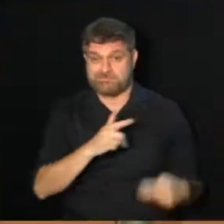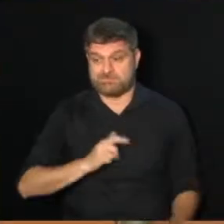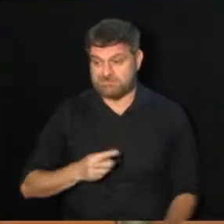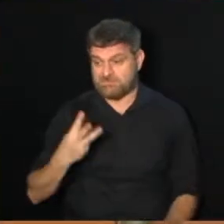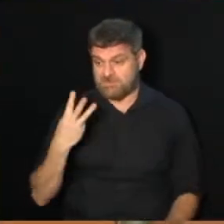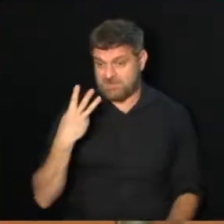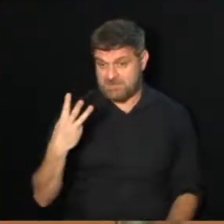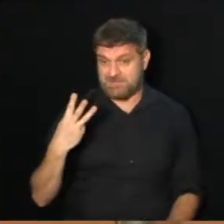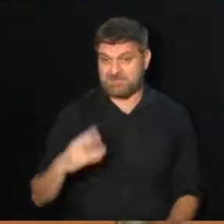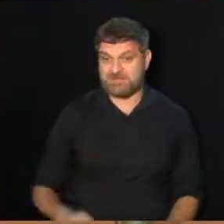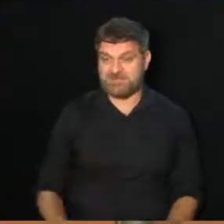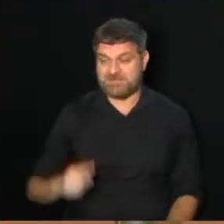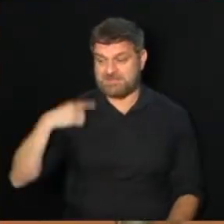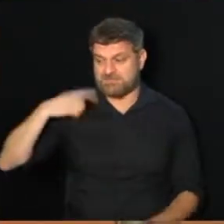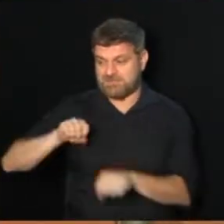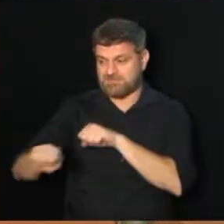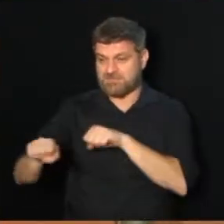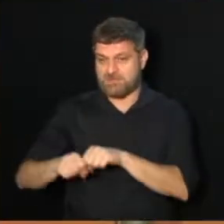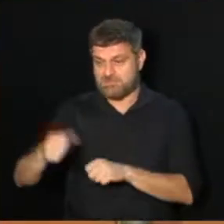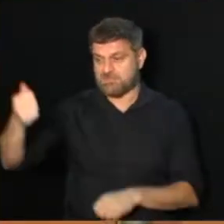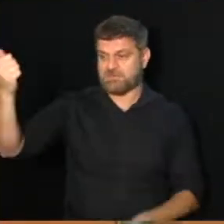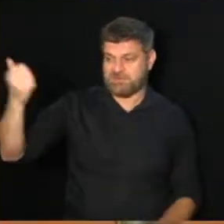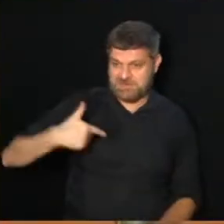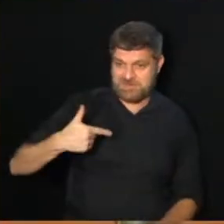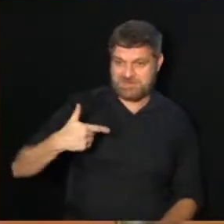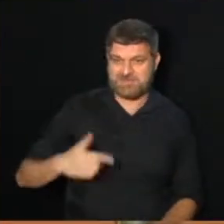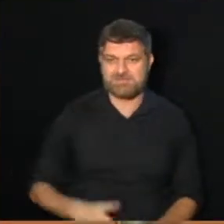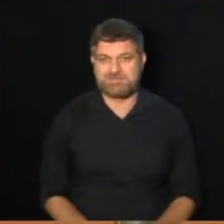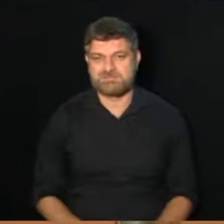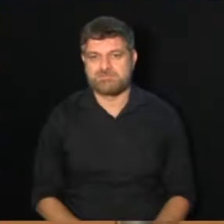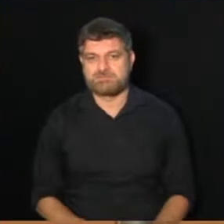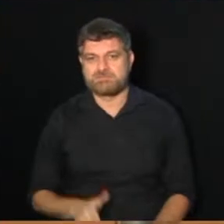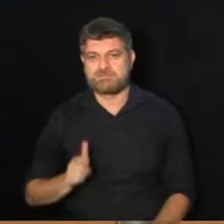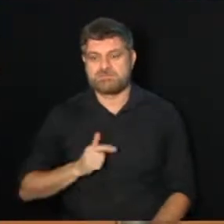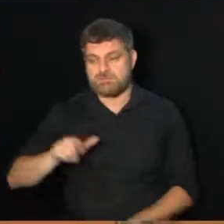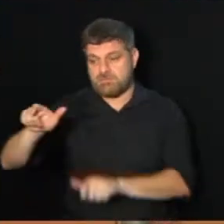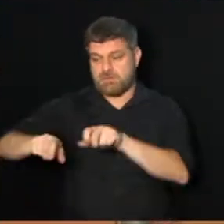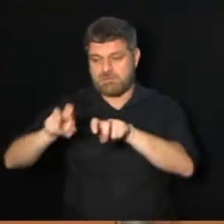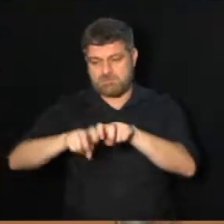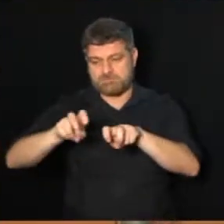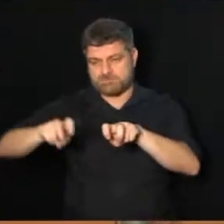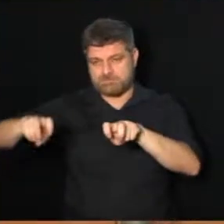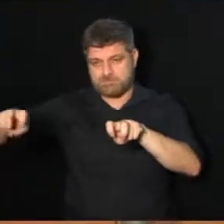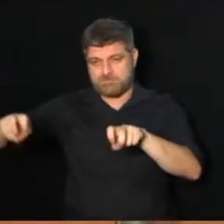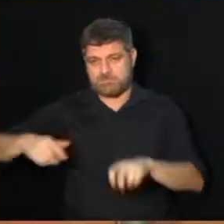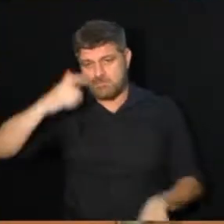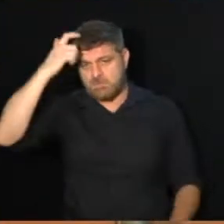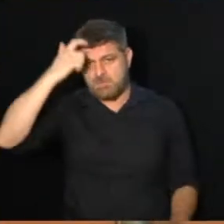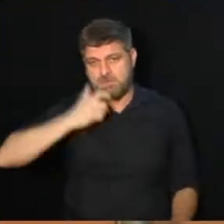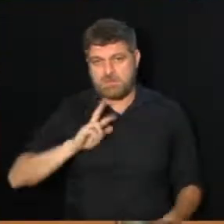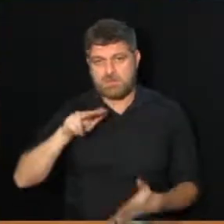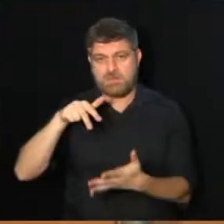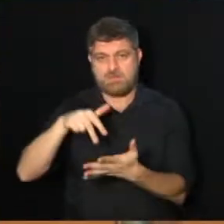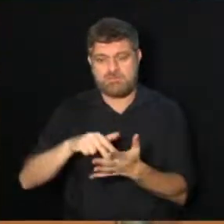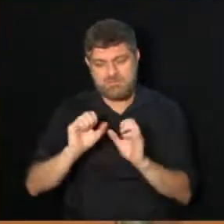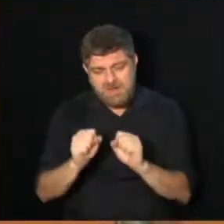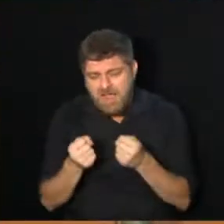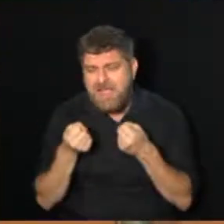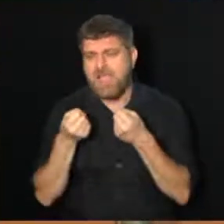veteranos aí em cima, né? Mas maior que a responsabilidade dos veteranos são as pessoas que compõem a mesa. Eu vim aqui mais para